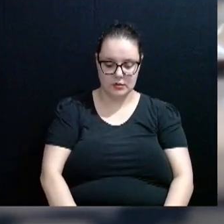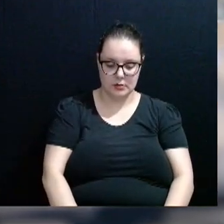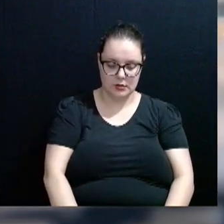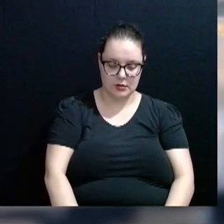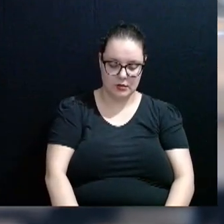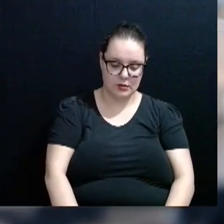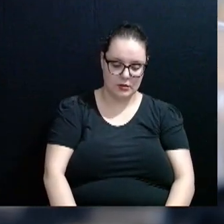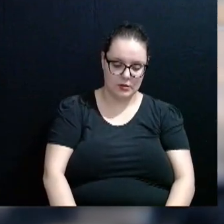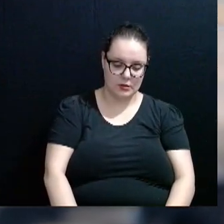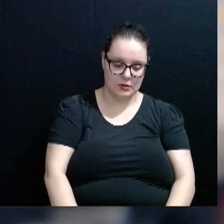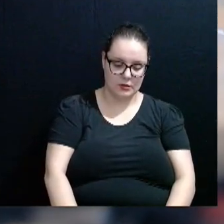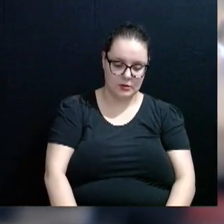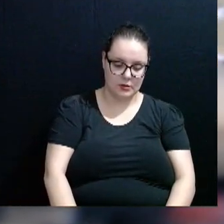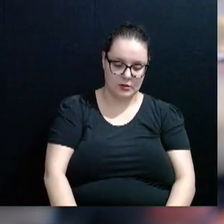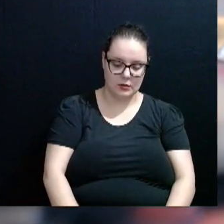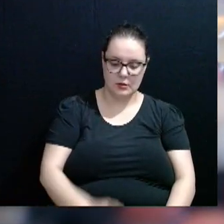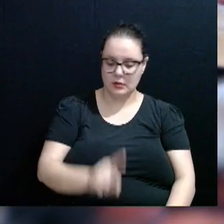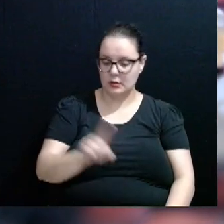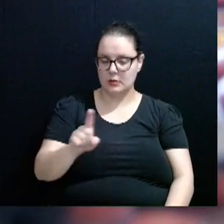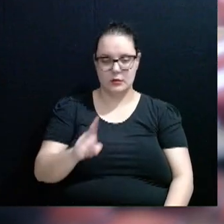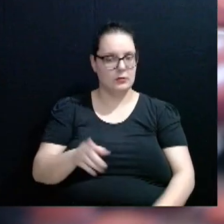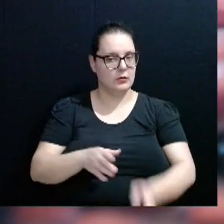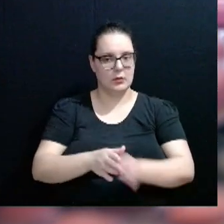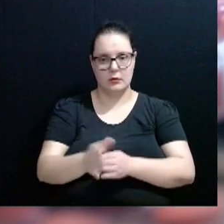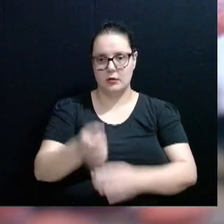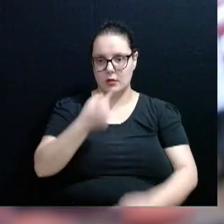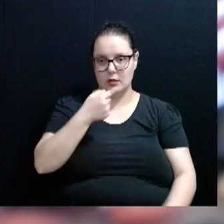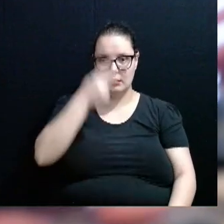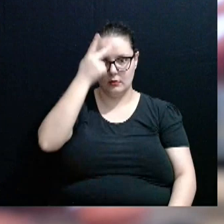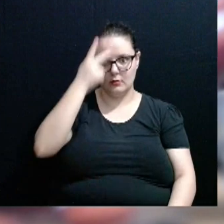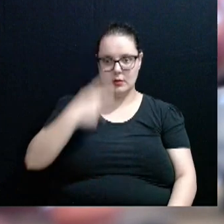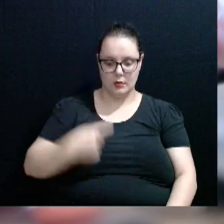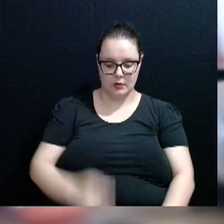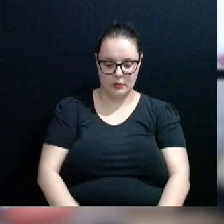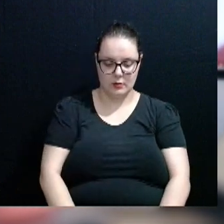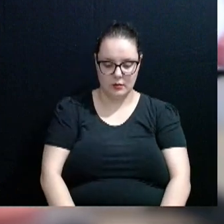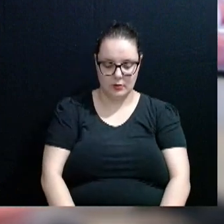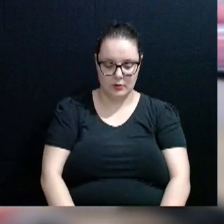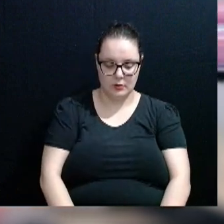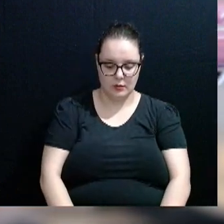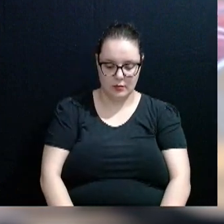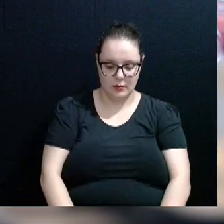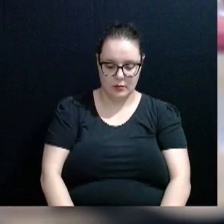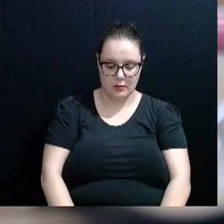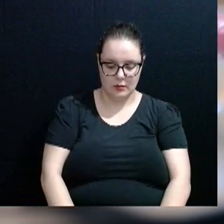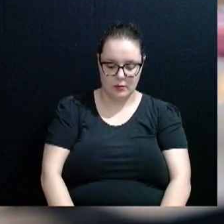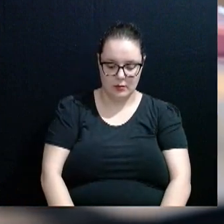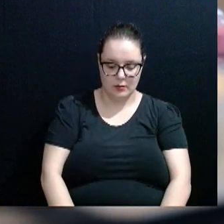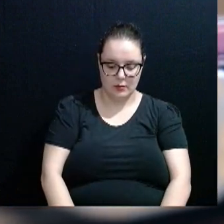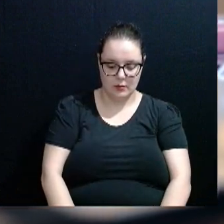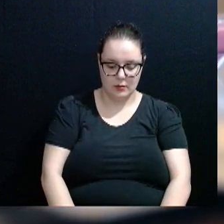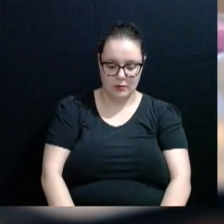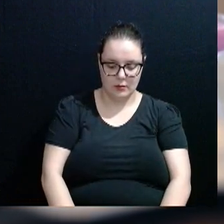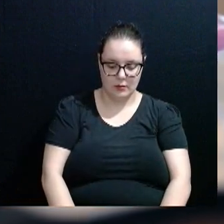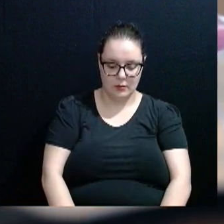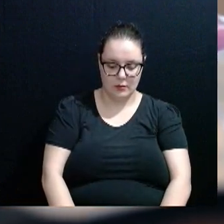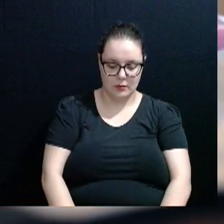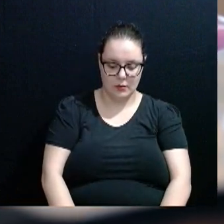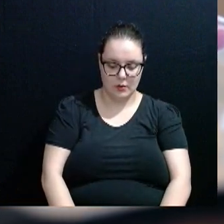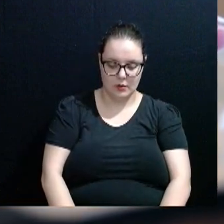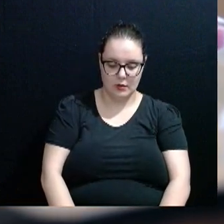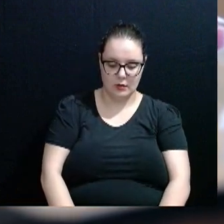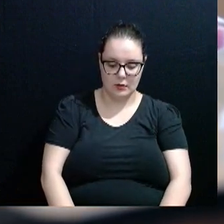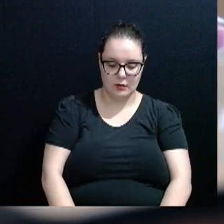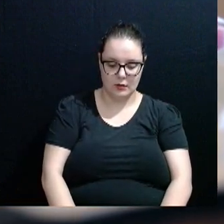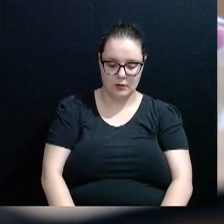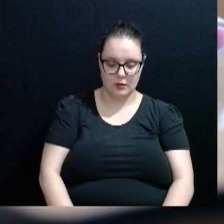forma nenhuma a automedicação, né? É aquela coisa, Você toma um remédio do vizinho, que deu